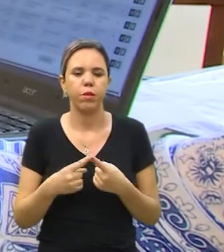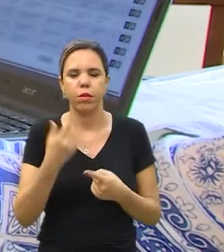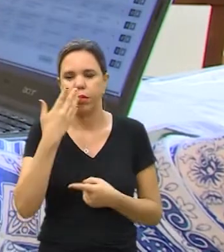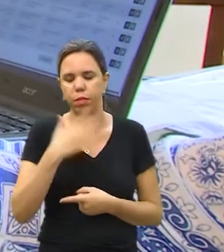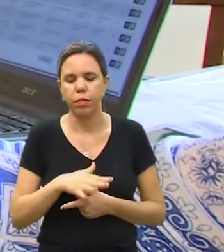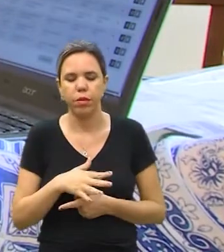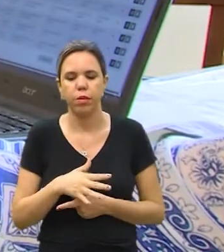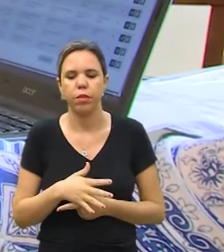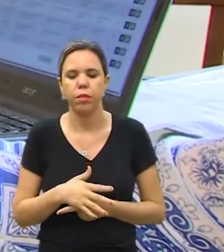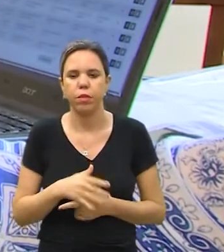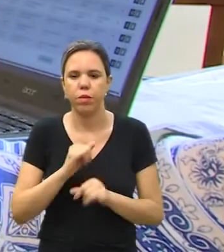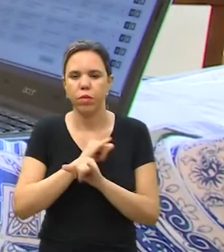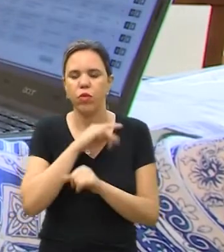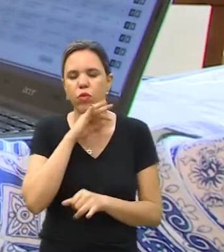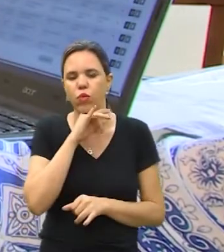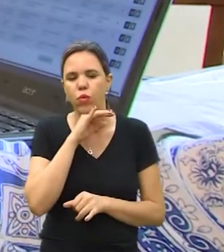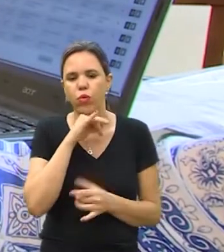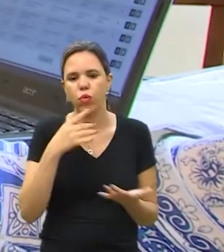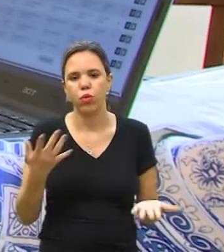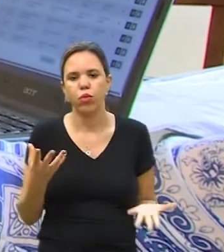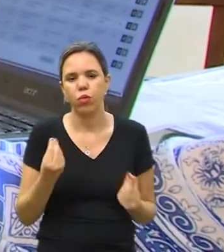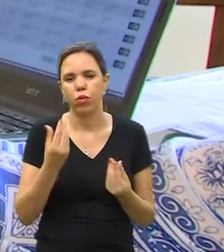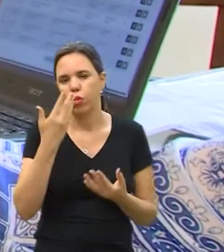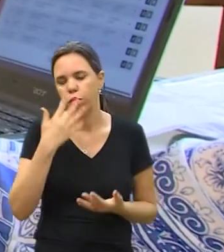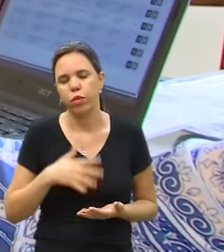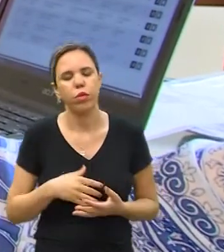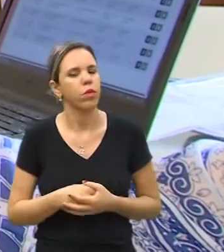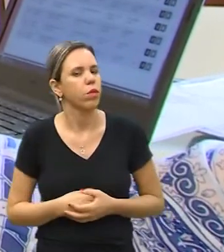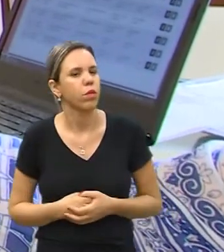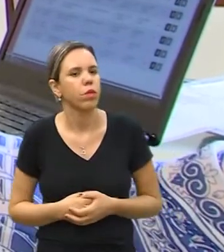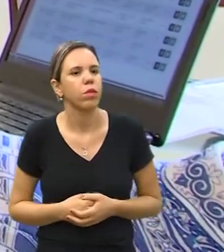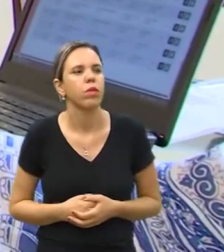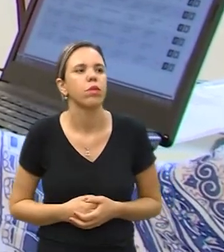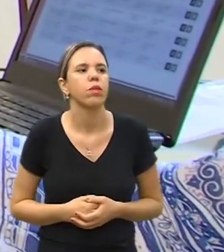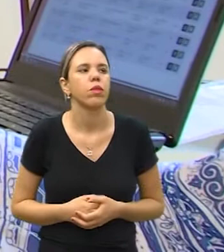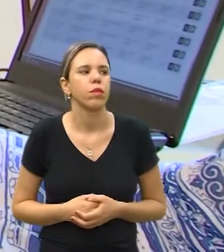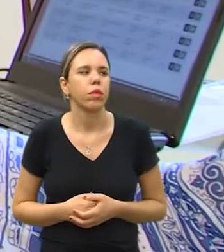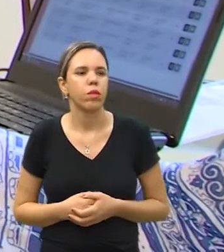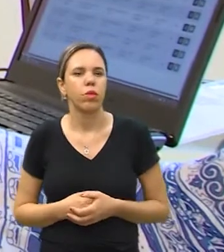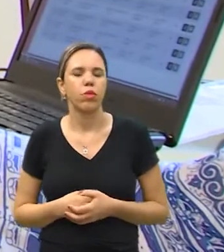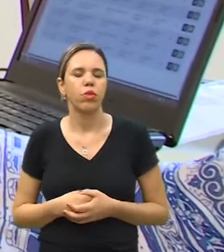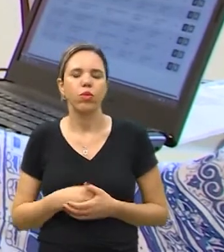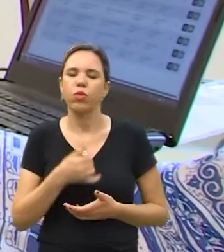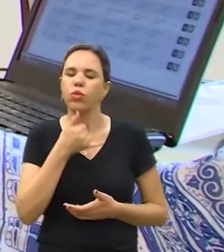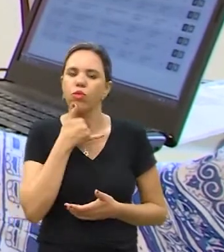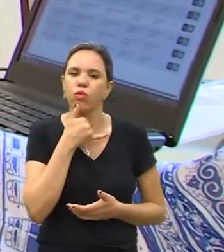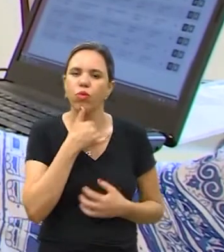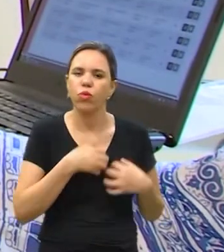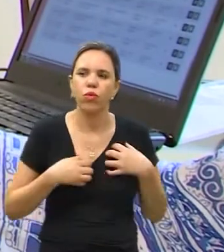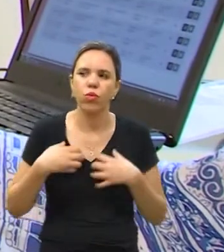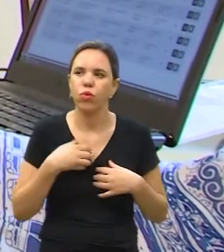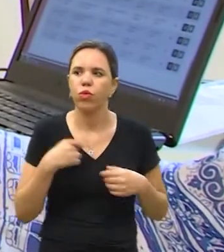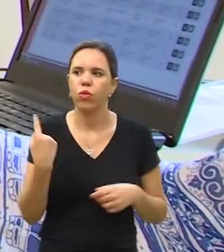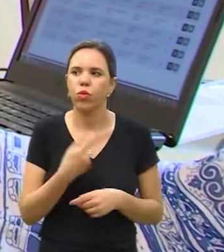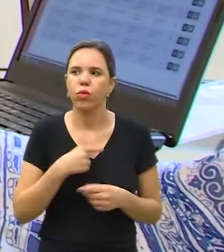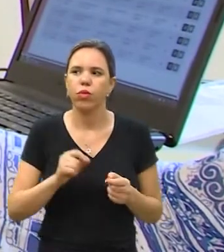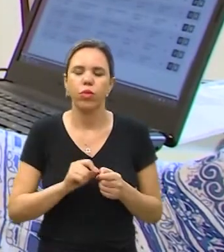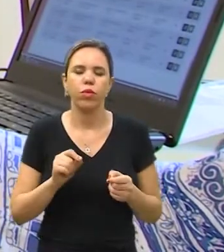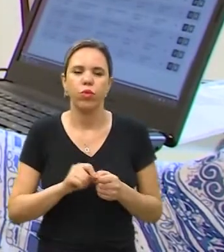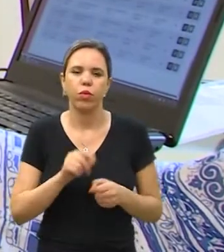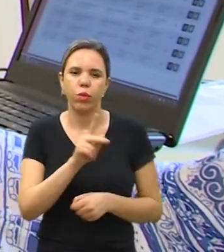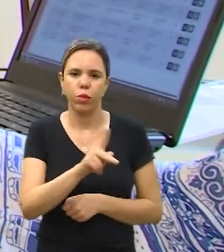ficou muitas notícias ruins e tudo mais, muita criança ficou deprimida. E o que nós fizemos? Nós,